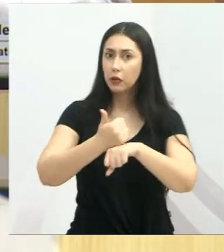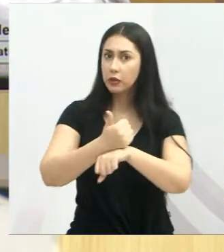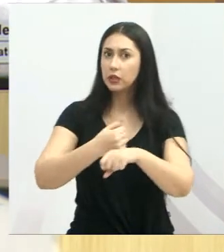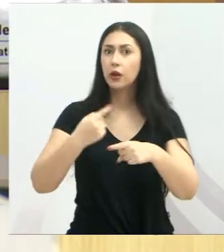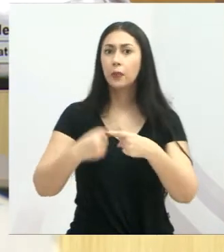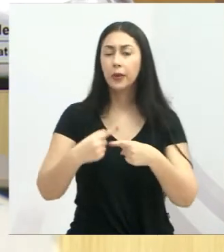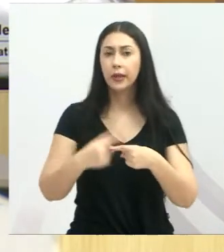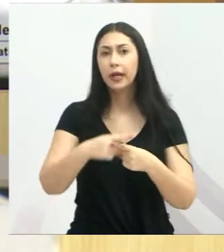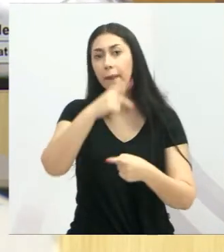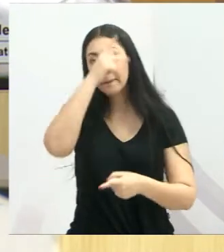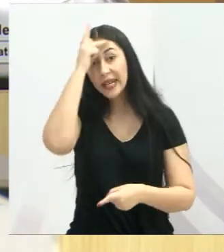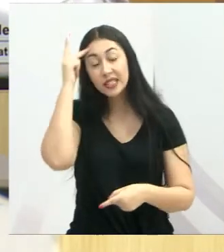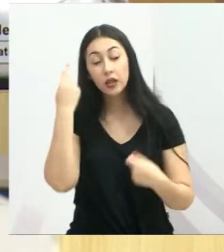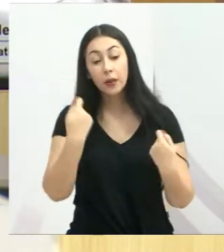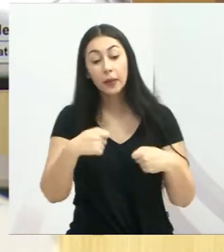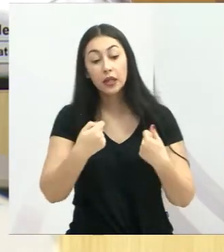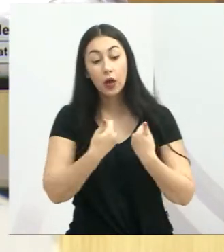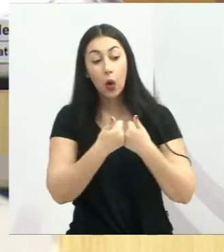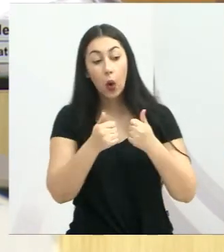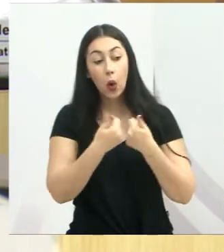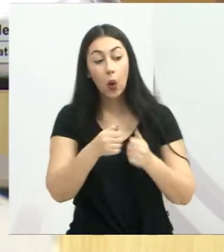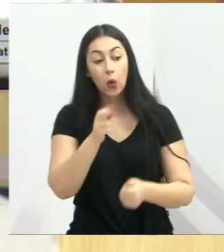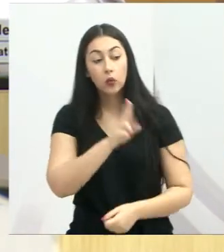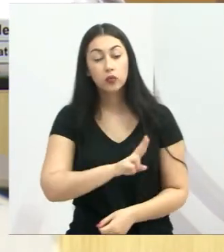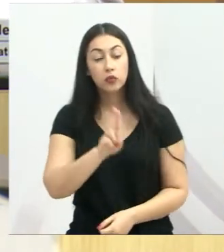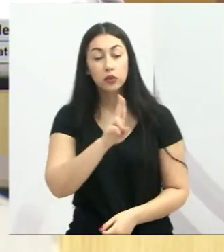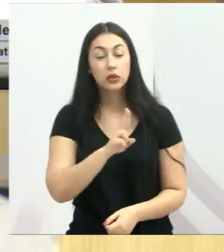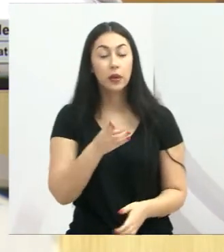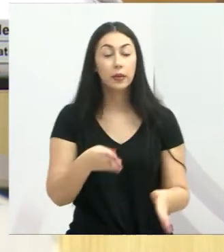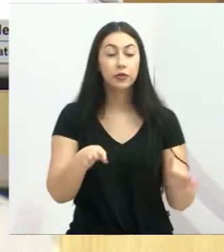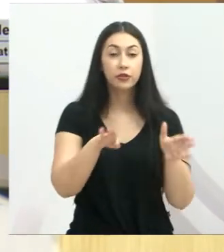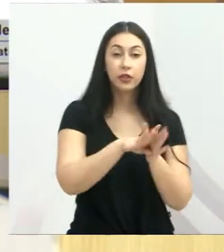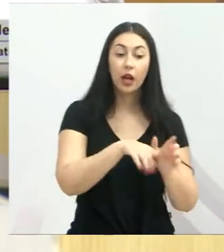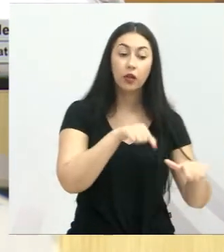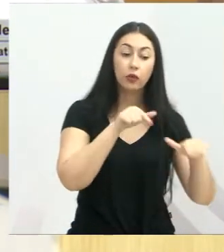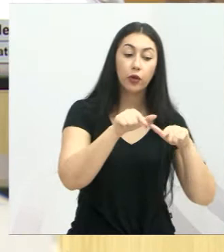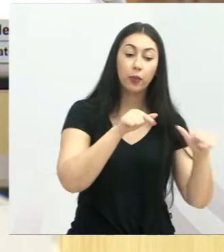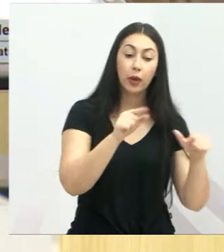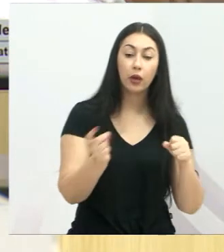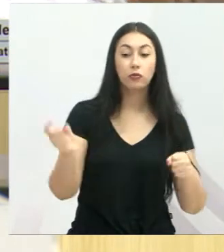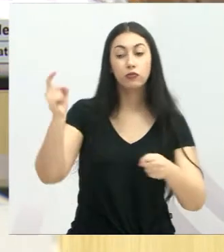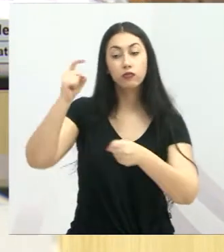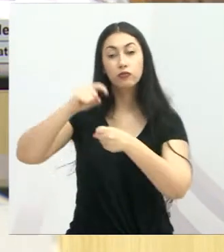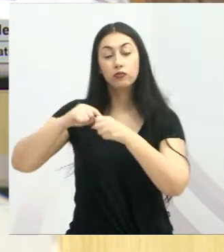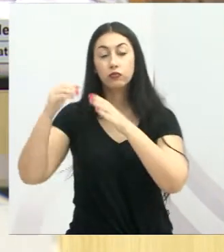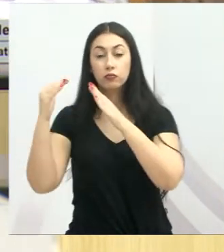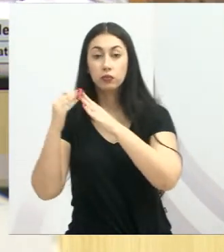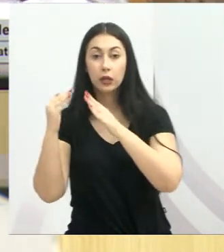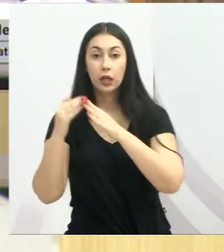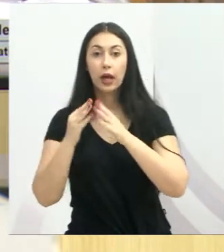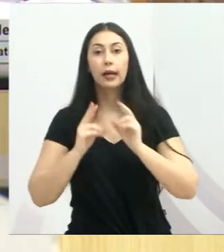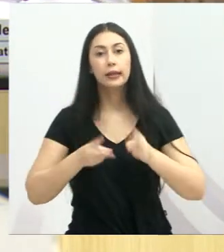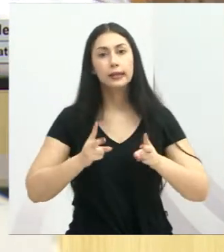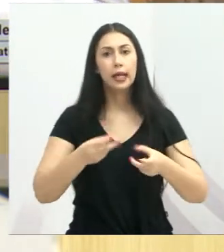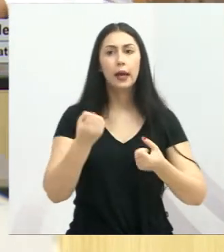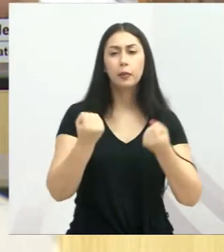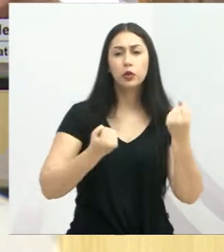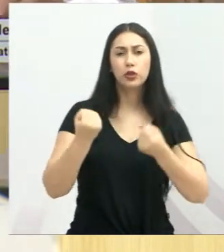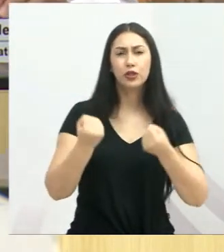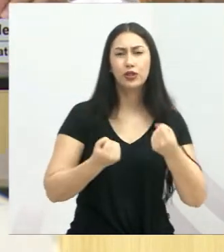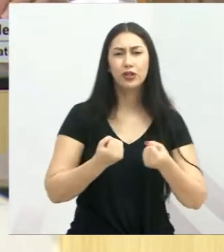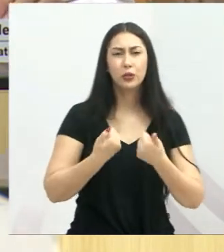cheguem ao local de trabalho ou retornem aos seus lares. Sempre conduzem ônibus